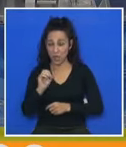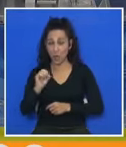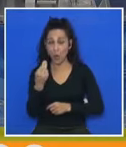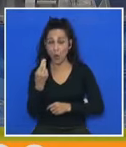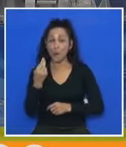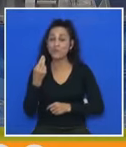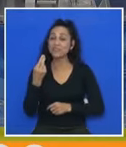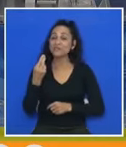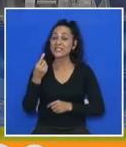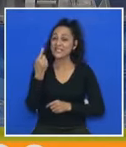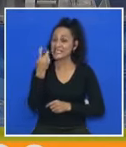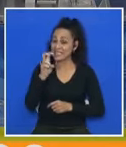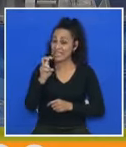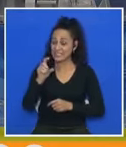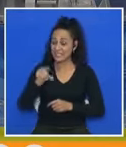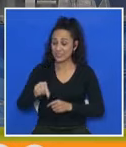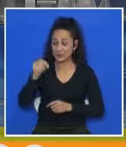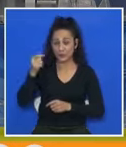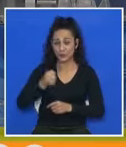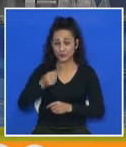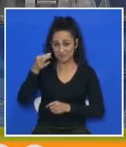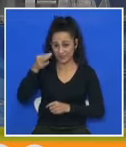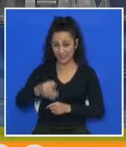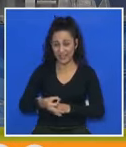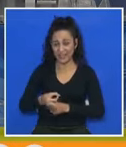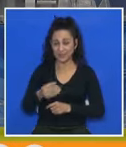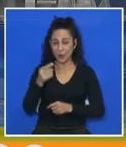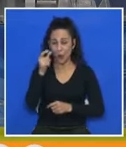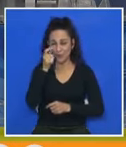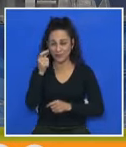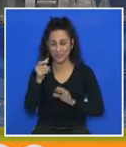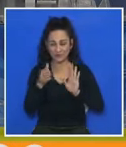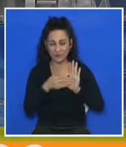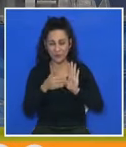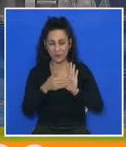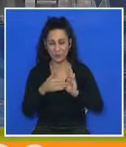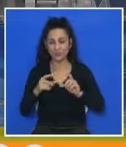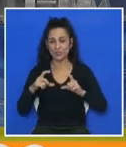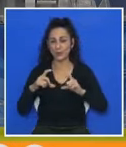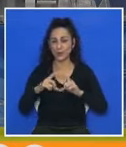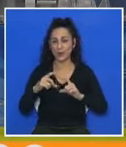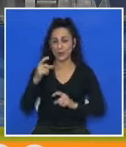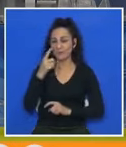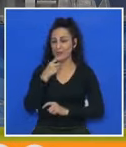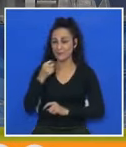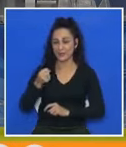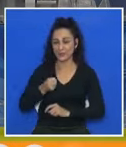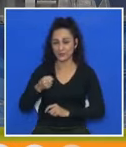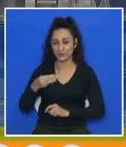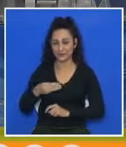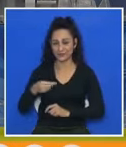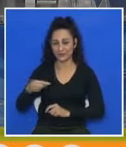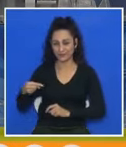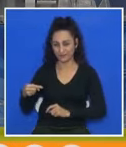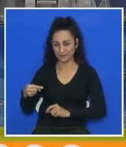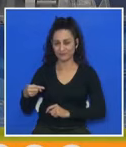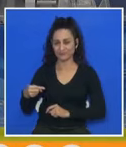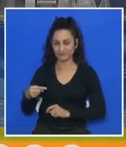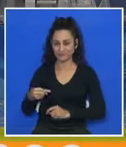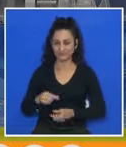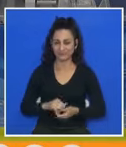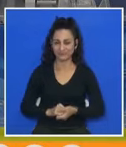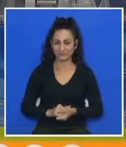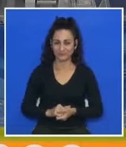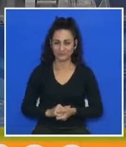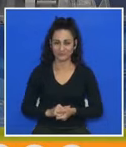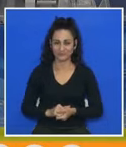de 15 acertos. Fique de olho na sua aposta. Bola vermelha, número 31. Vermelha, 31.